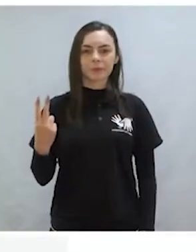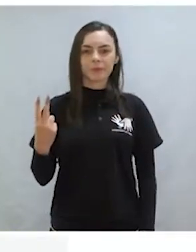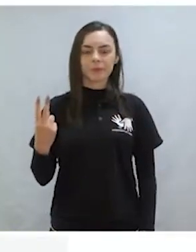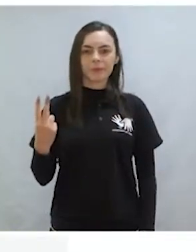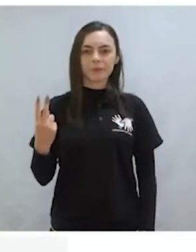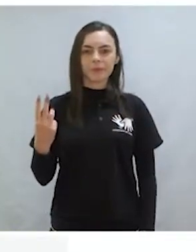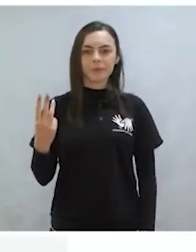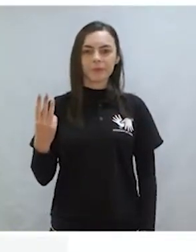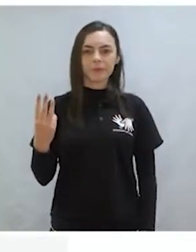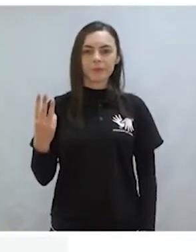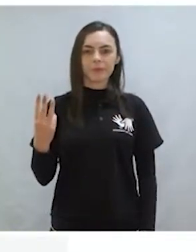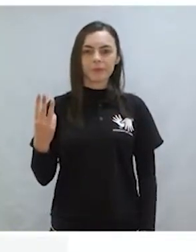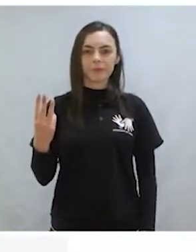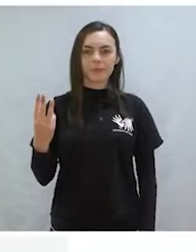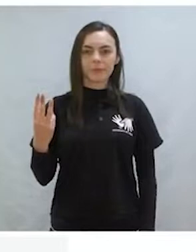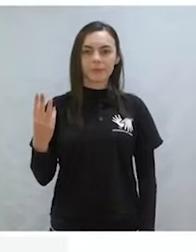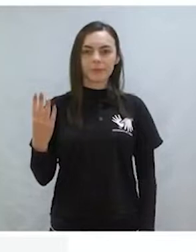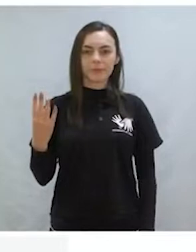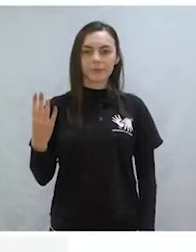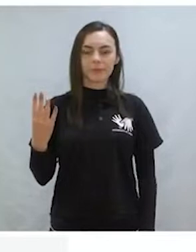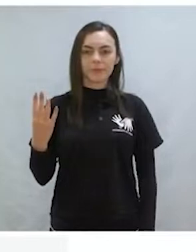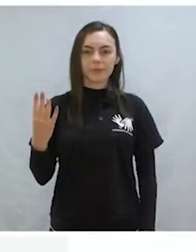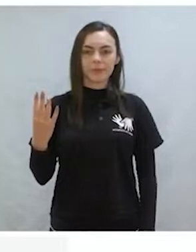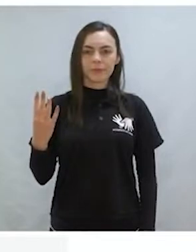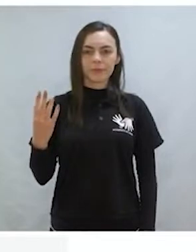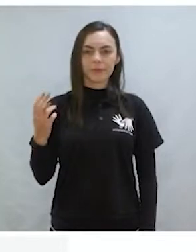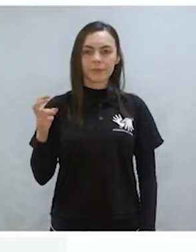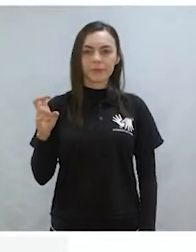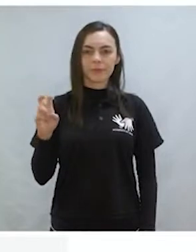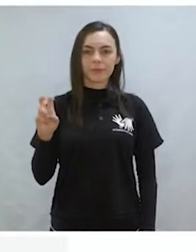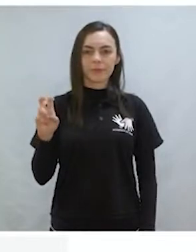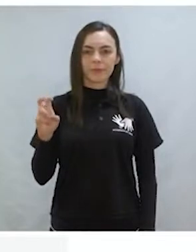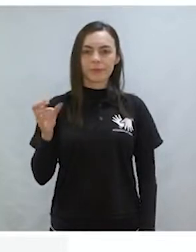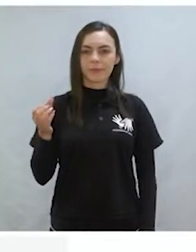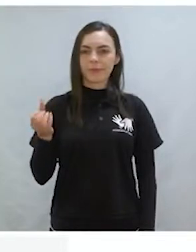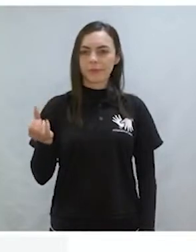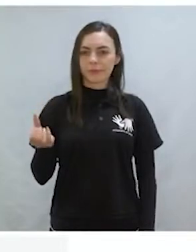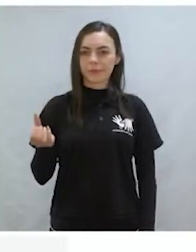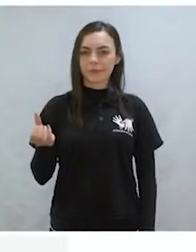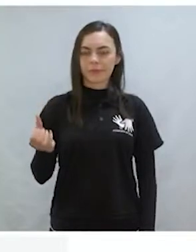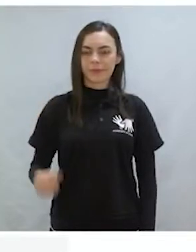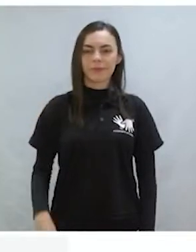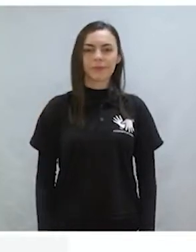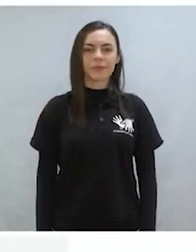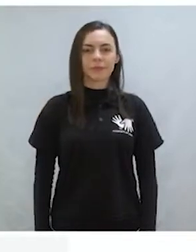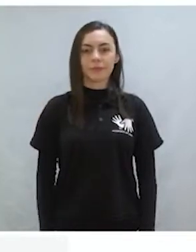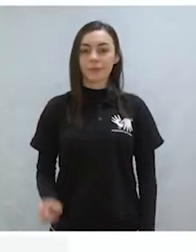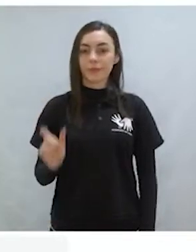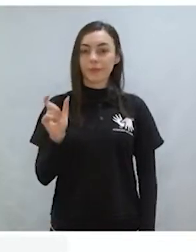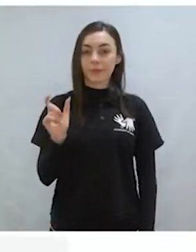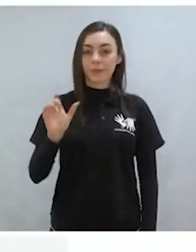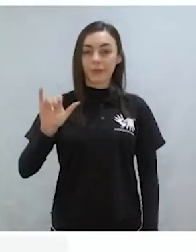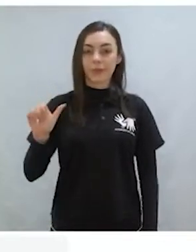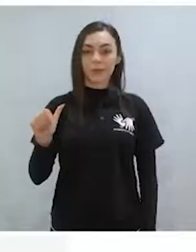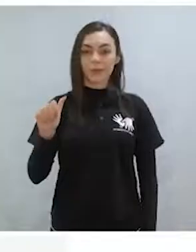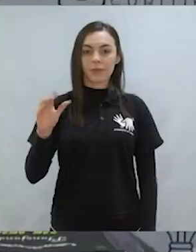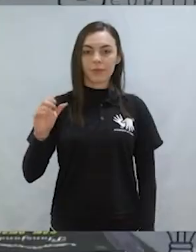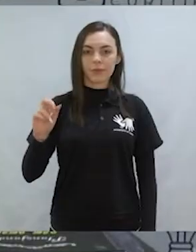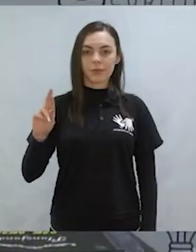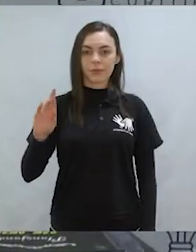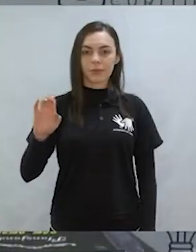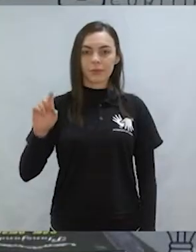Uma, duas, três, quatro, cinco, seis. A